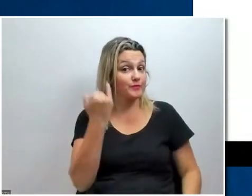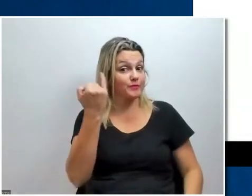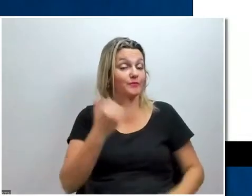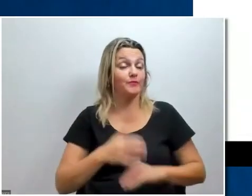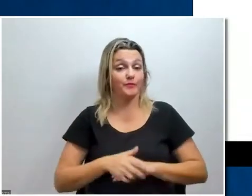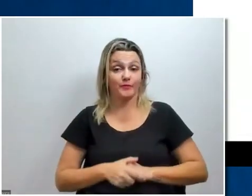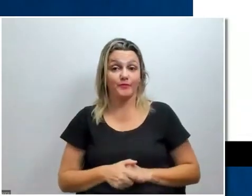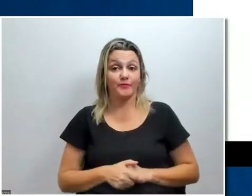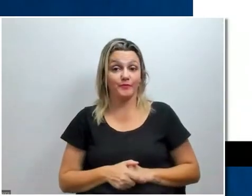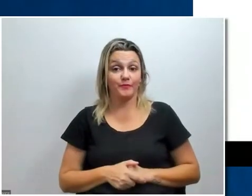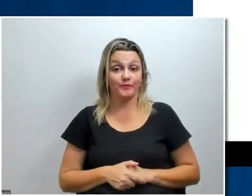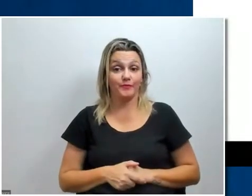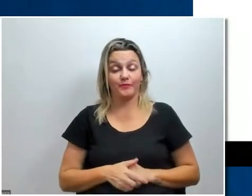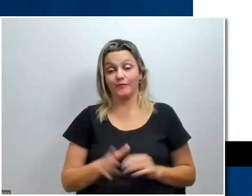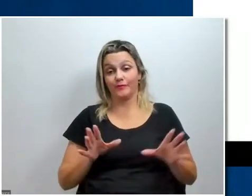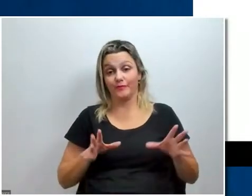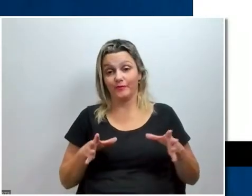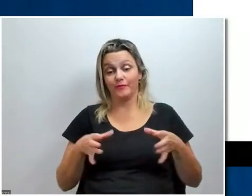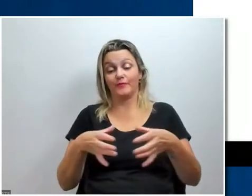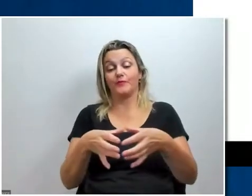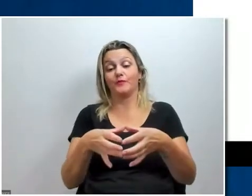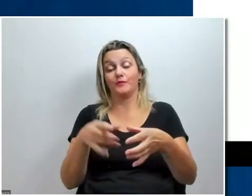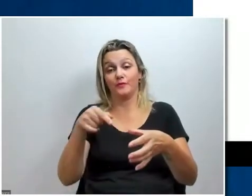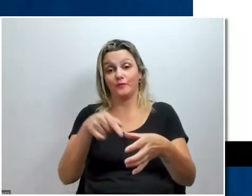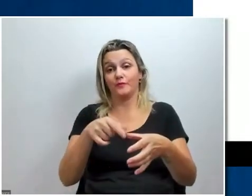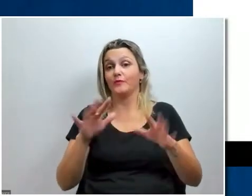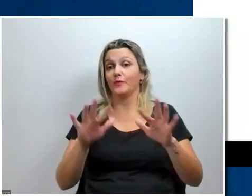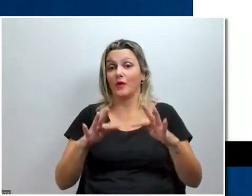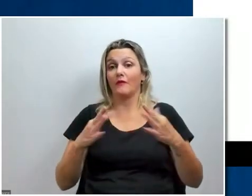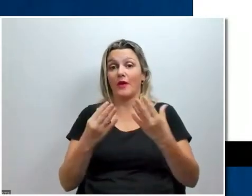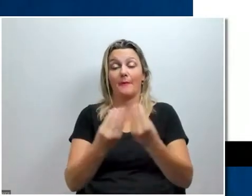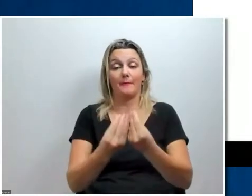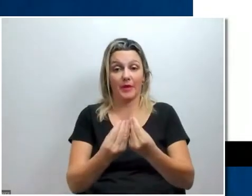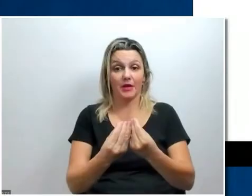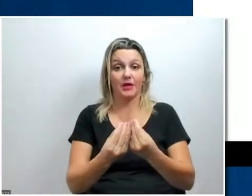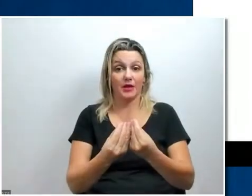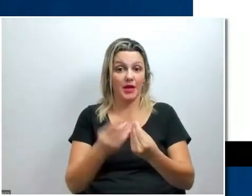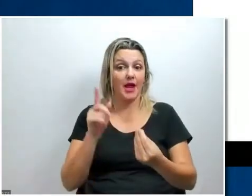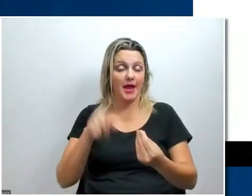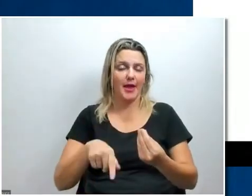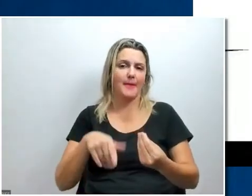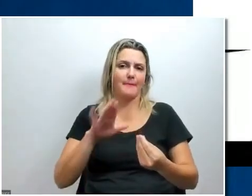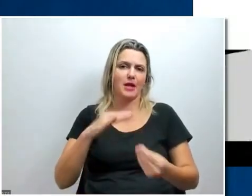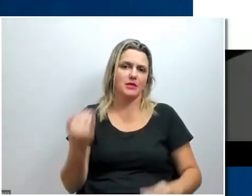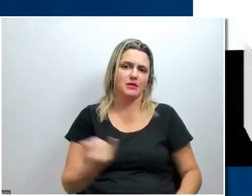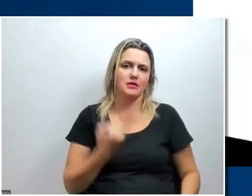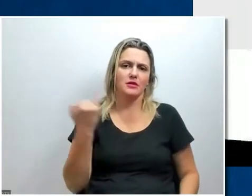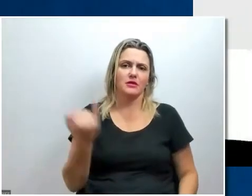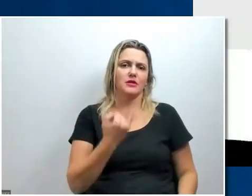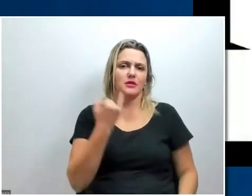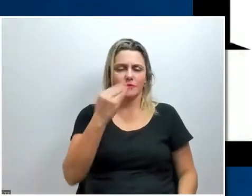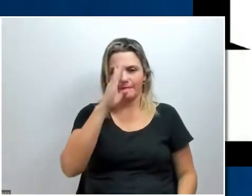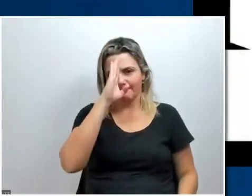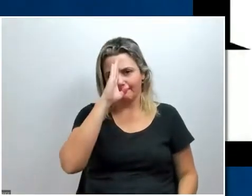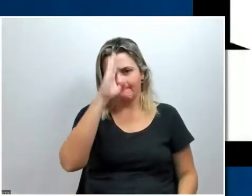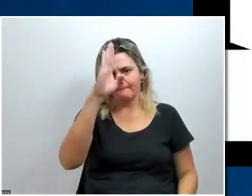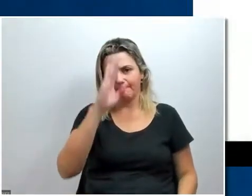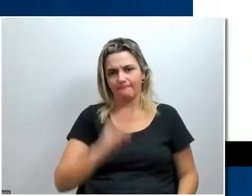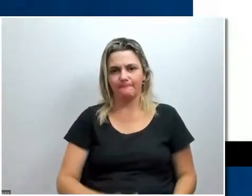O time, né, no qual a família é a parte mais importante, mais fundamental.